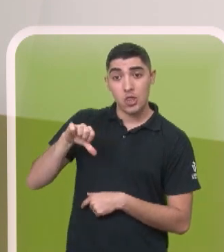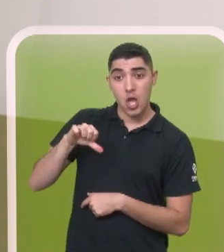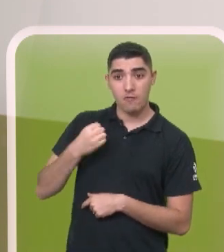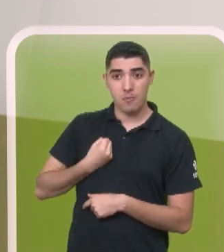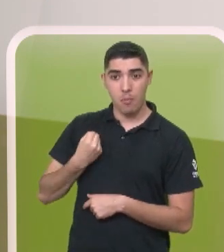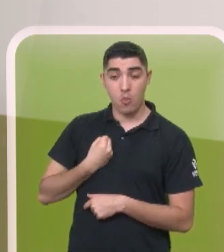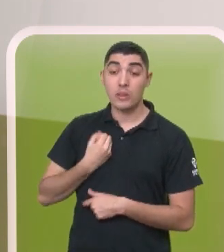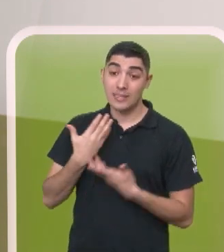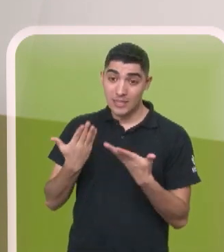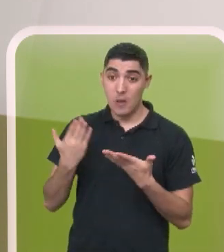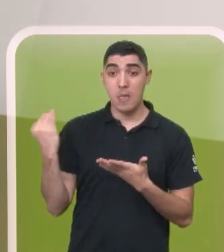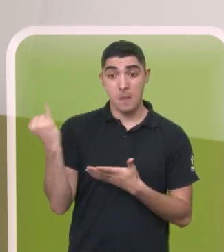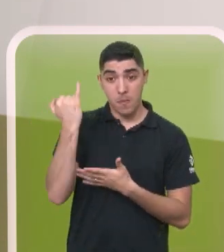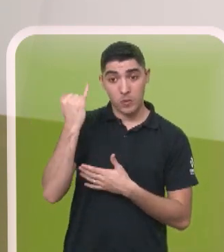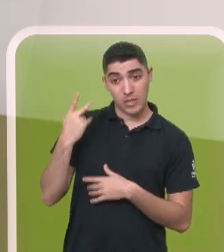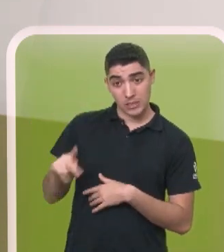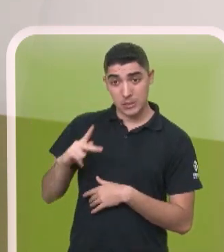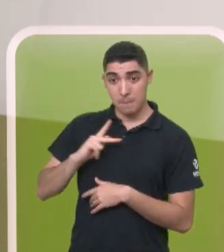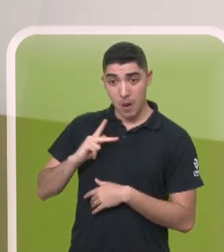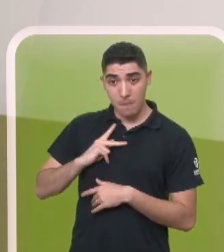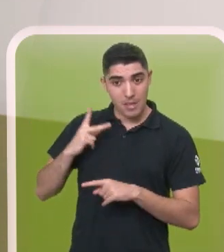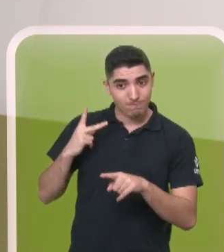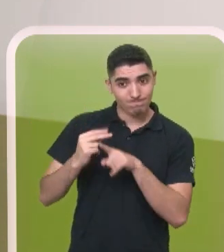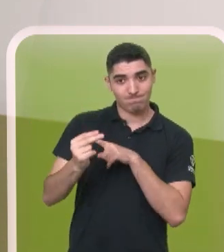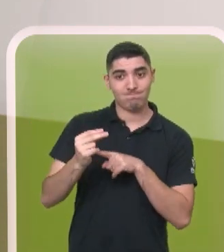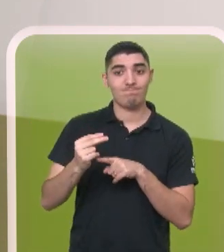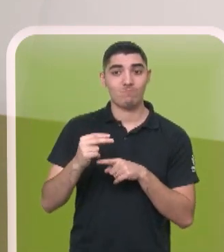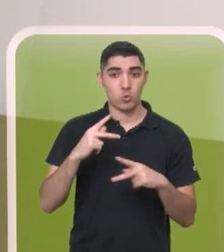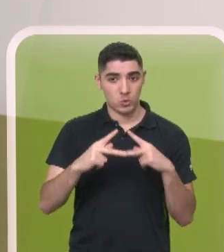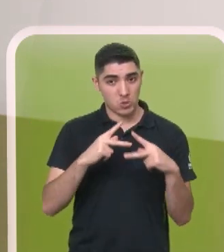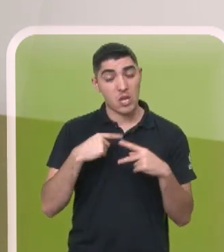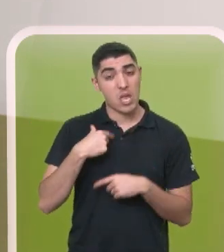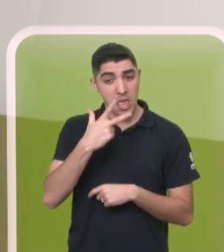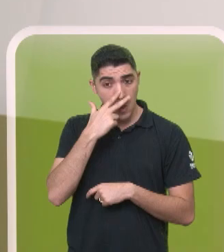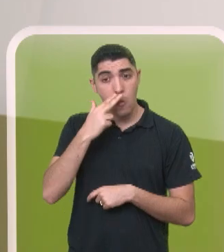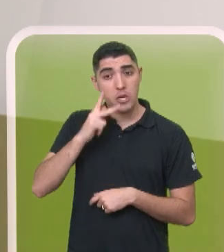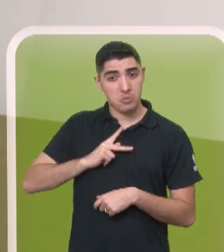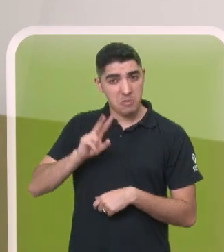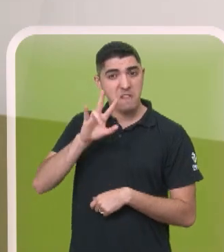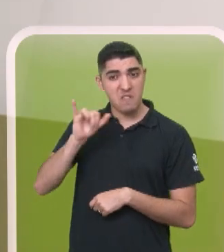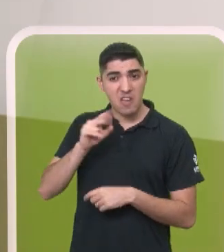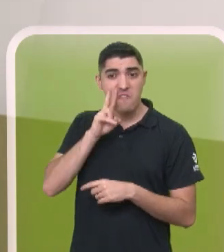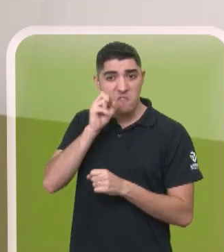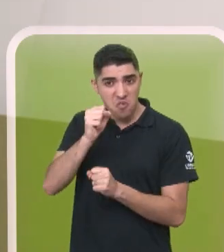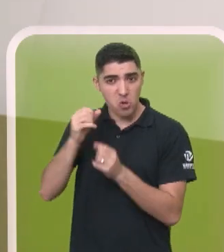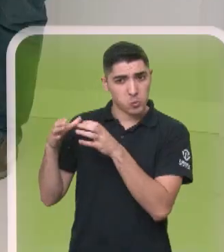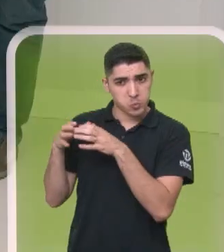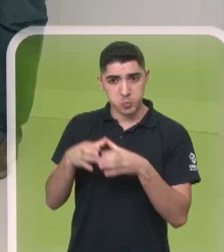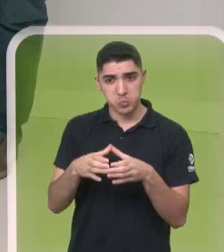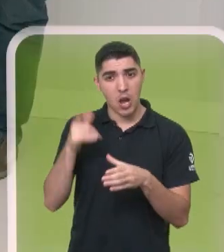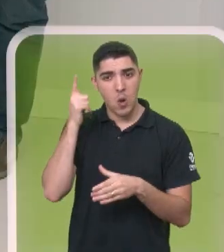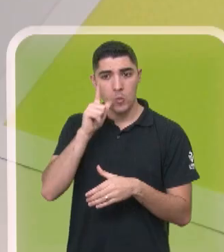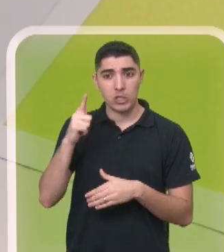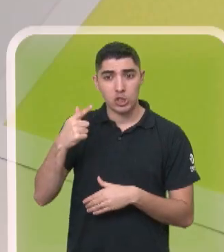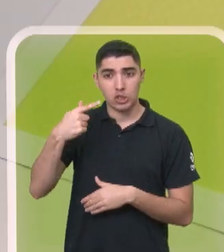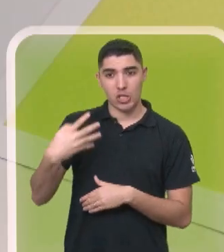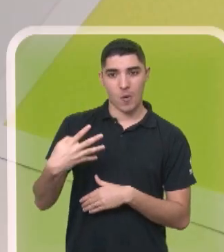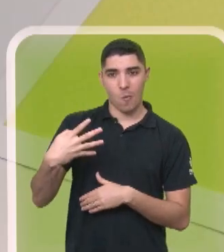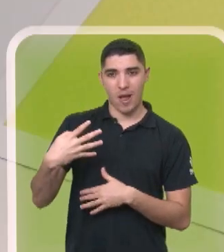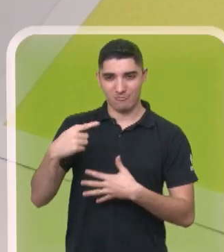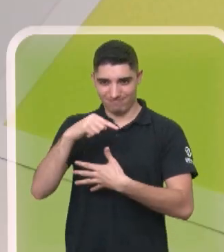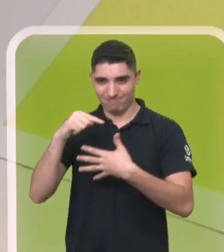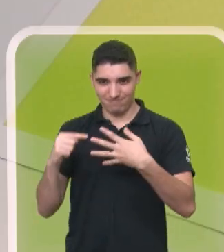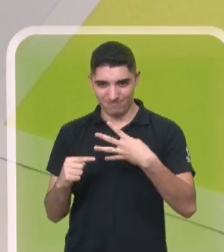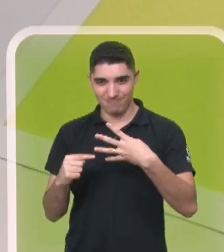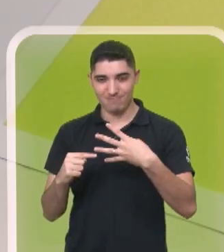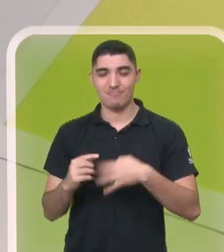para o Palmeiras é muito importante essa vitória hoje contra o São José, né? Então, acho que o Palmeiras vem muito forte contra o São José para chegar no G4. A Isabela mandou falar